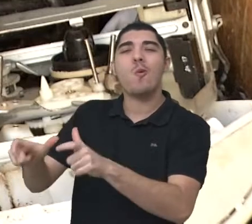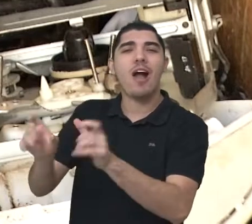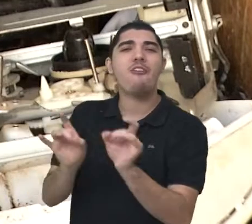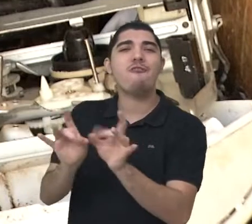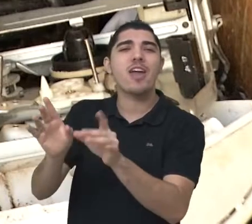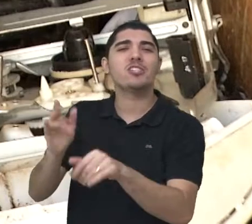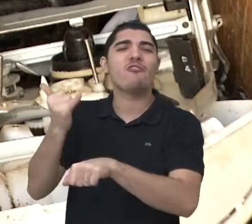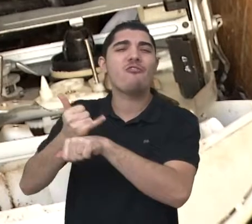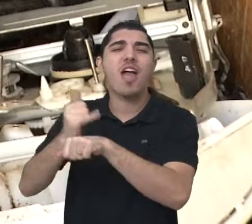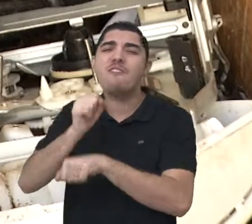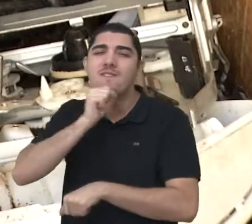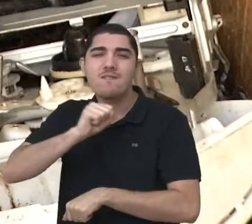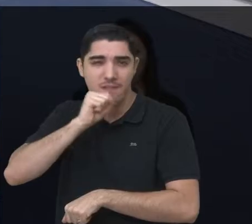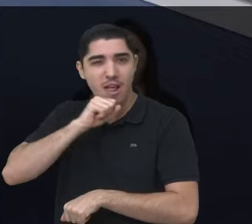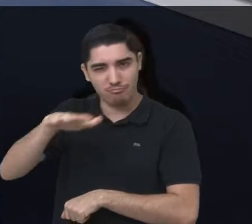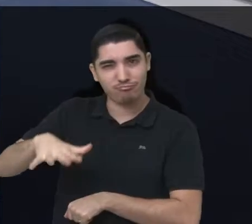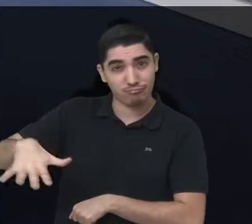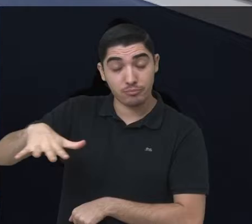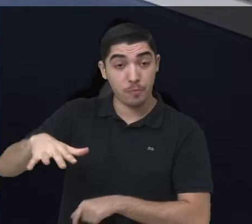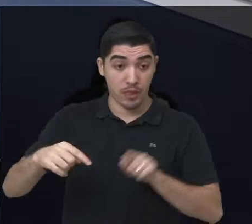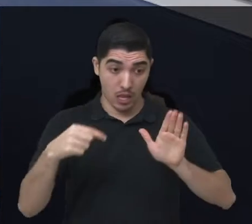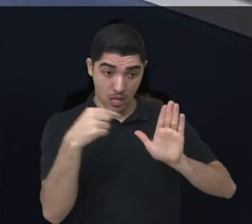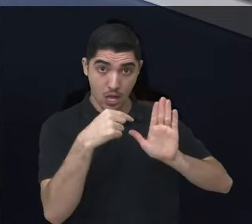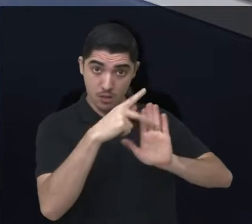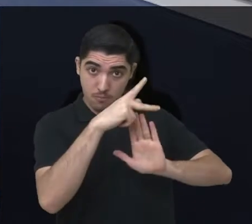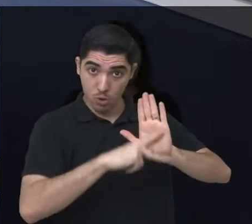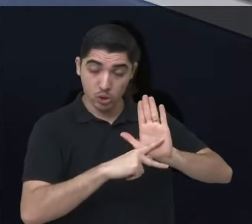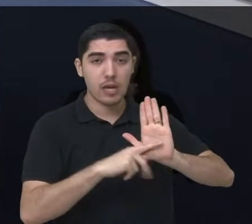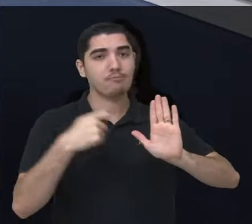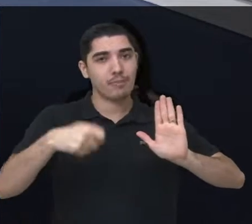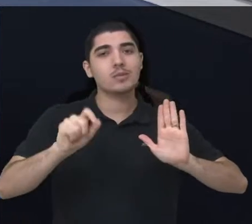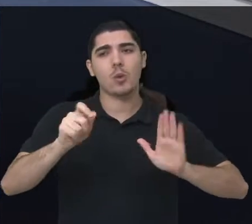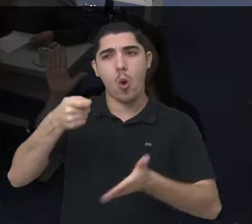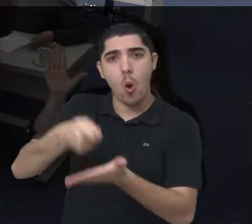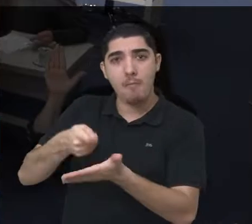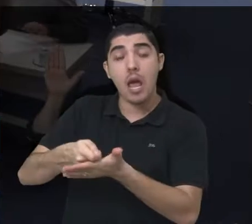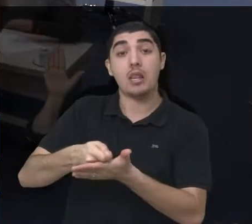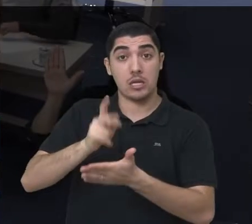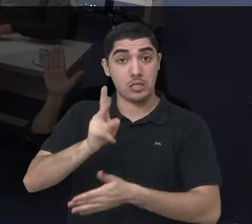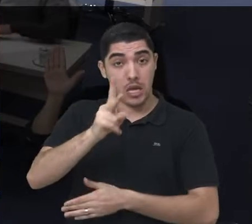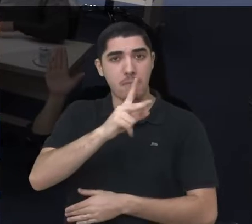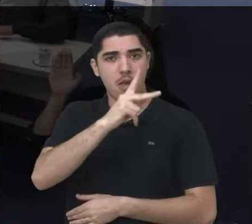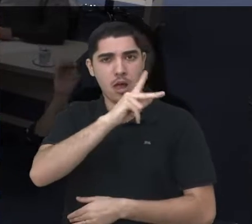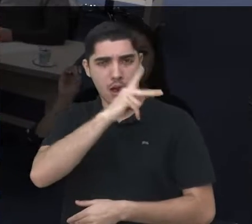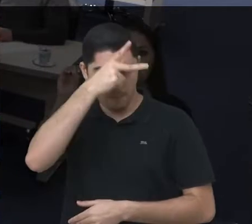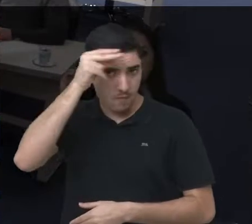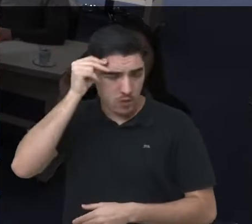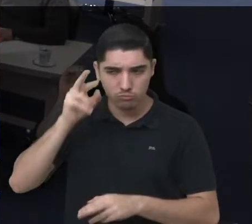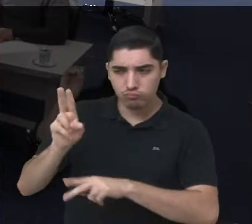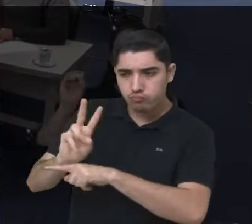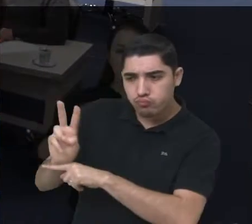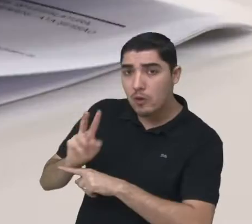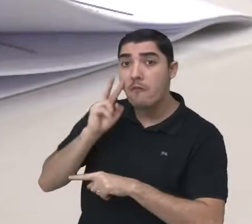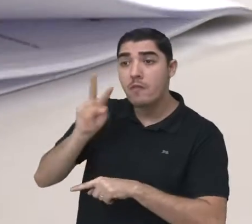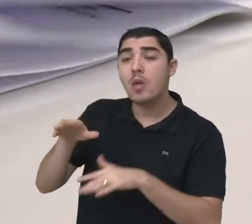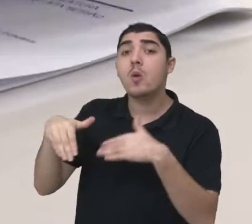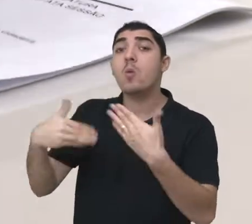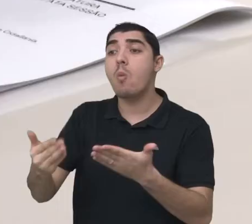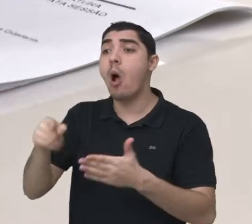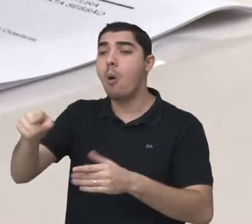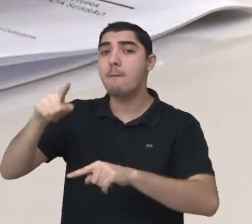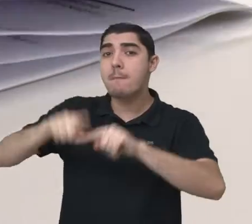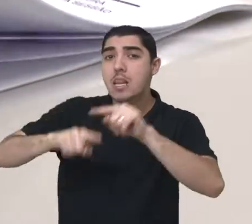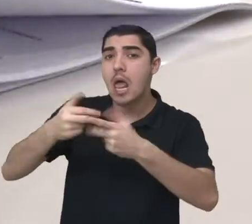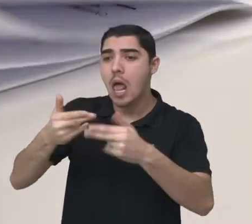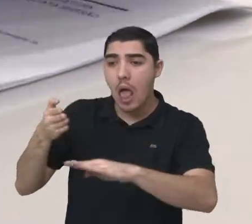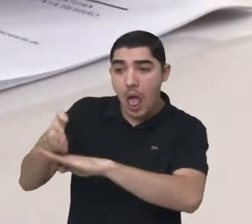ferros velhos da cidade. O projeto torna obrigatória a fiscalização da nota fiscal de entrada de produtos,